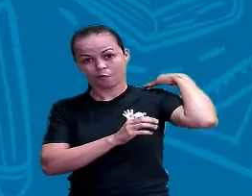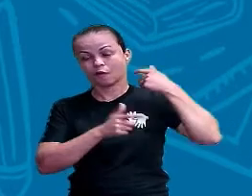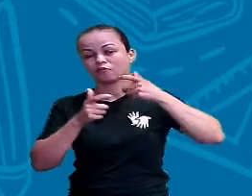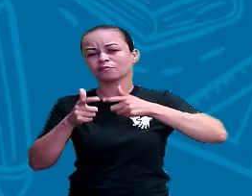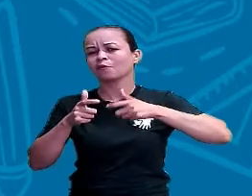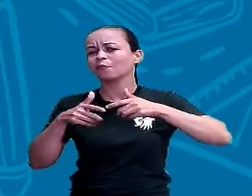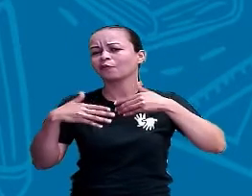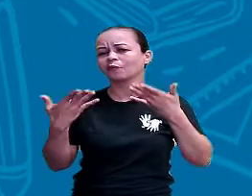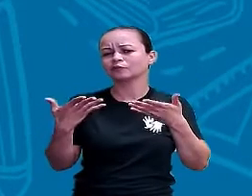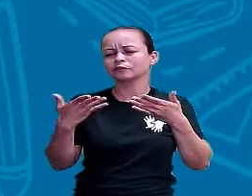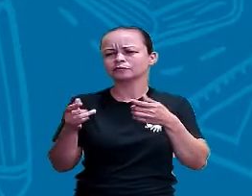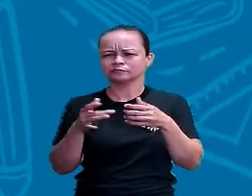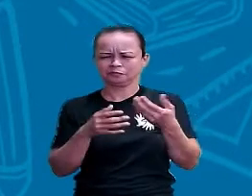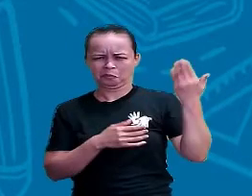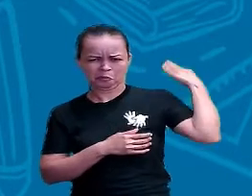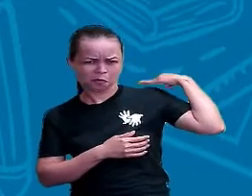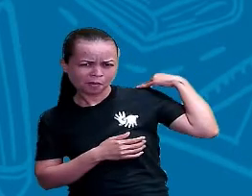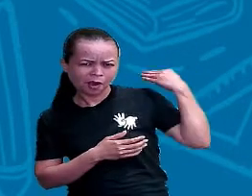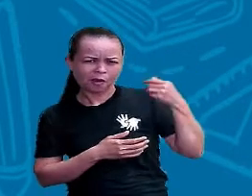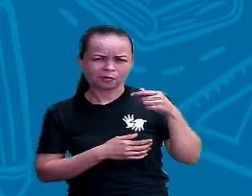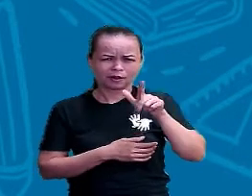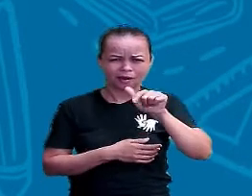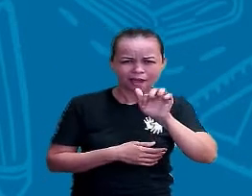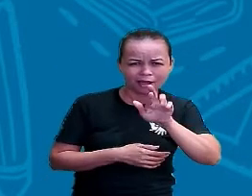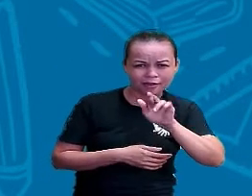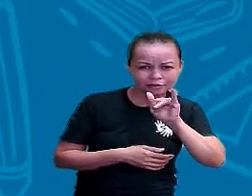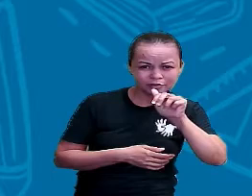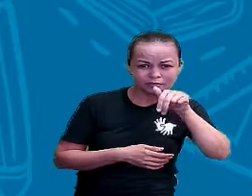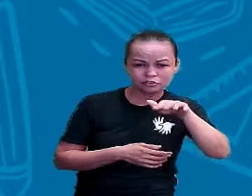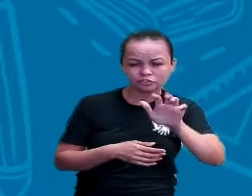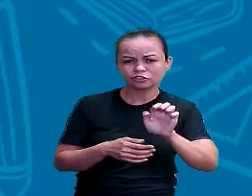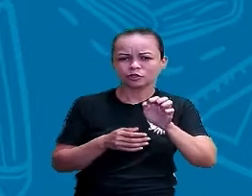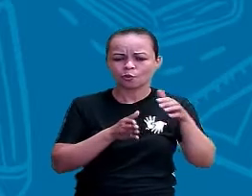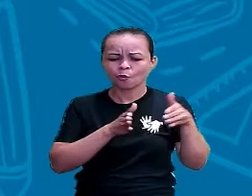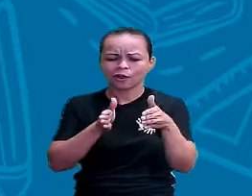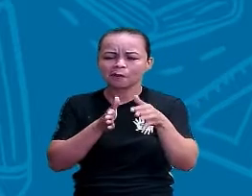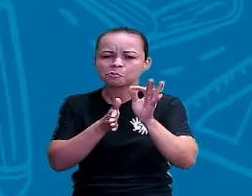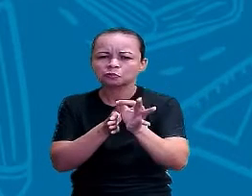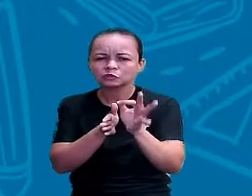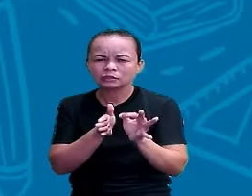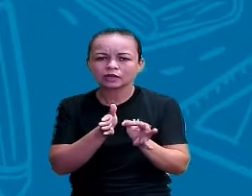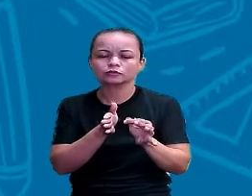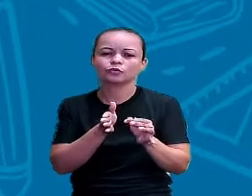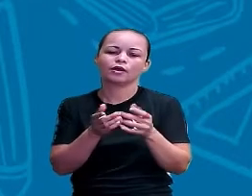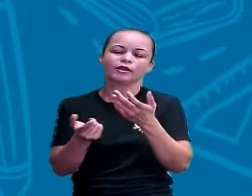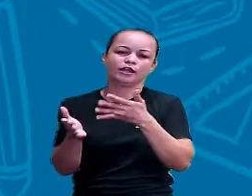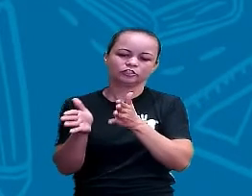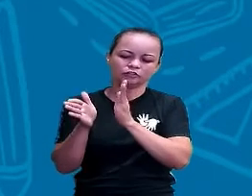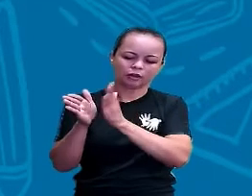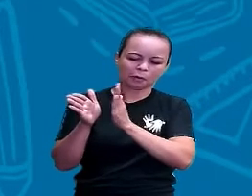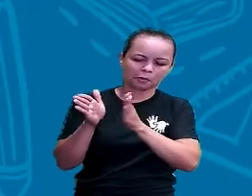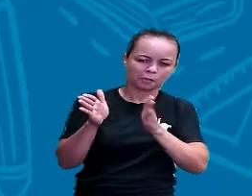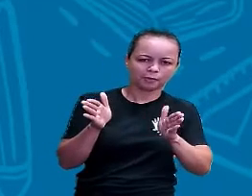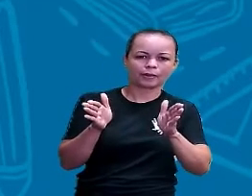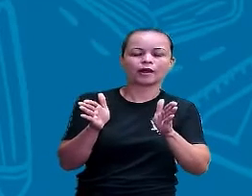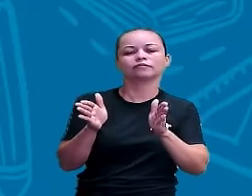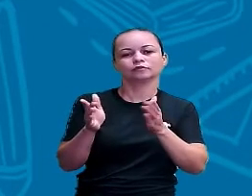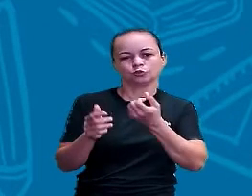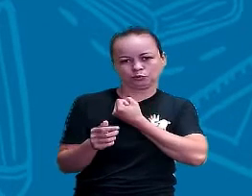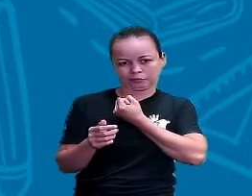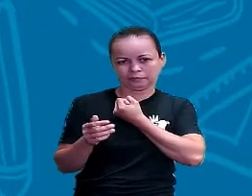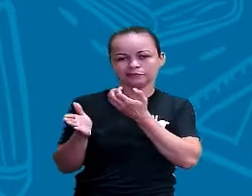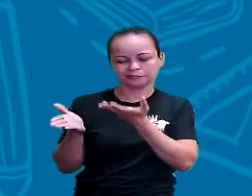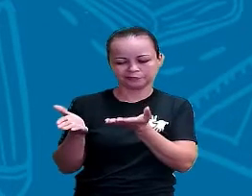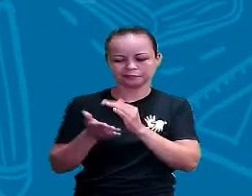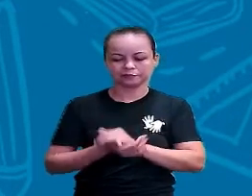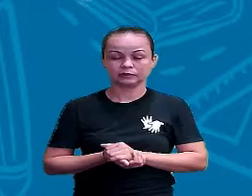por onde? Vai pelos pulmões, pela laringe? E aí, qual é esse caminho? Tá certo? E aí a gente vai numerar na ordem do caminho que esse ar